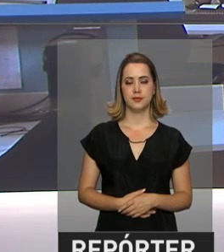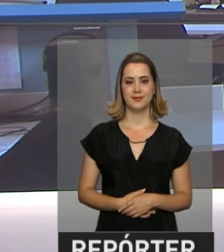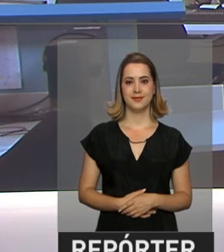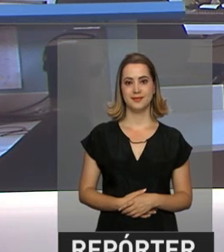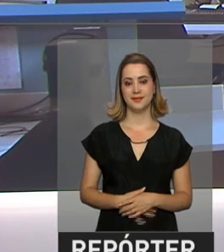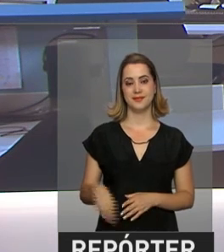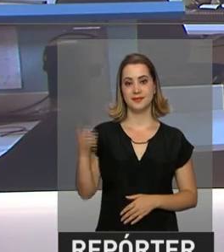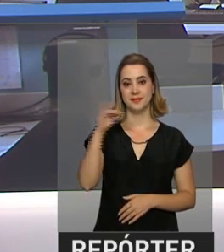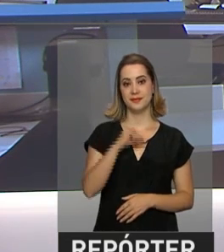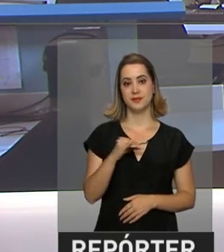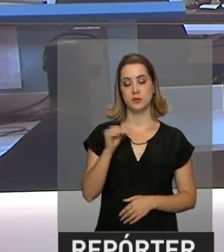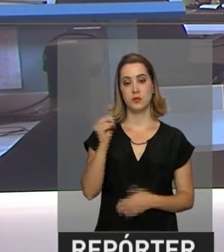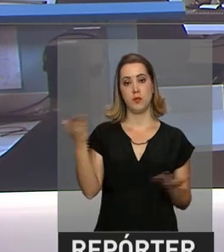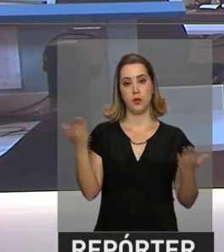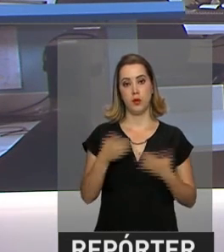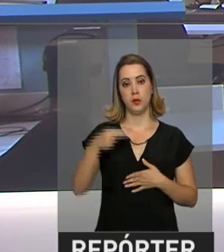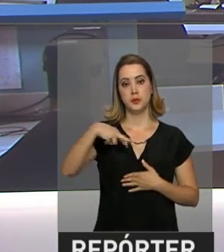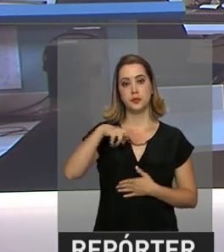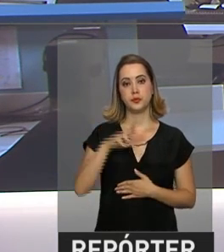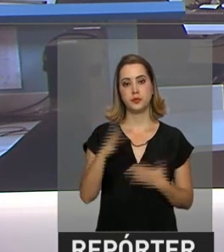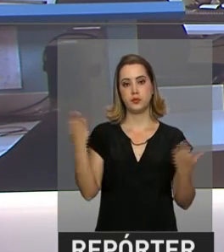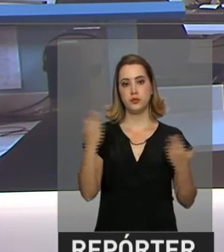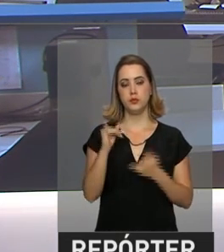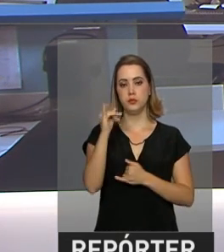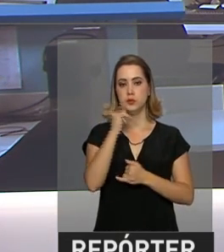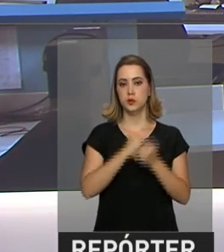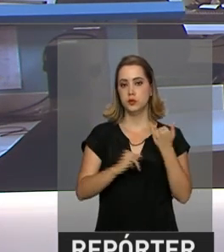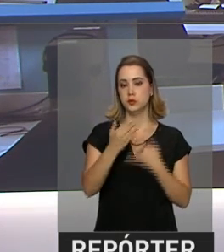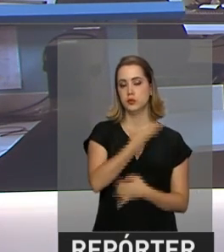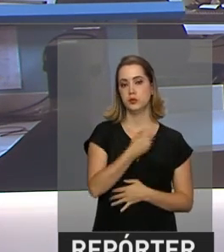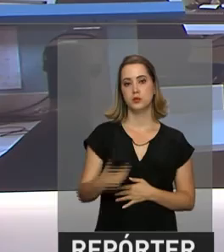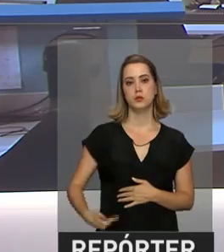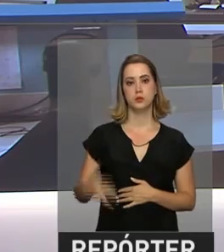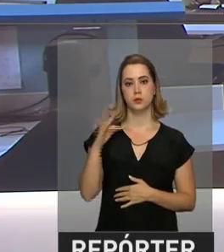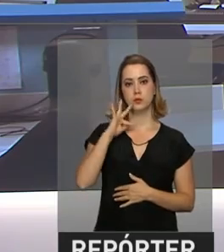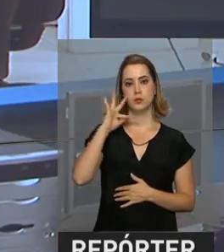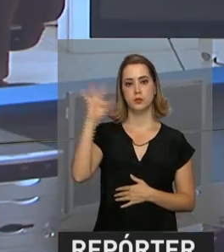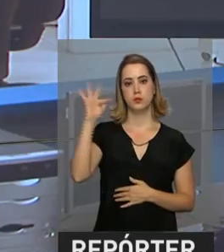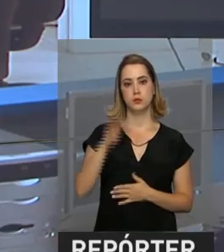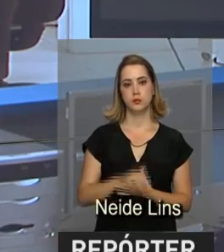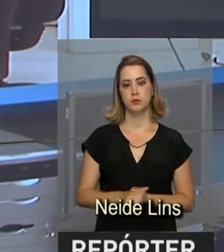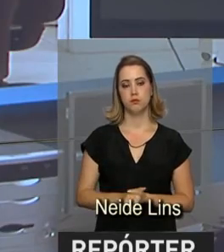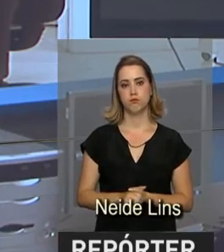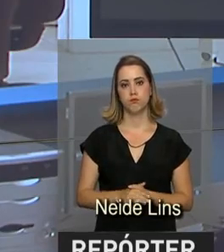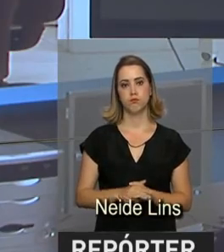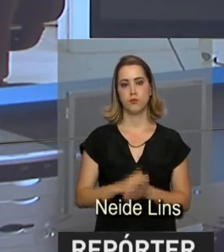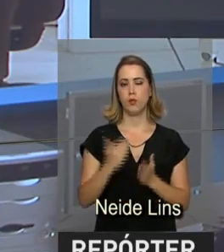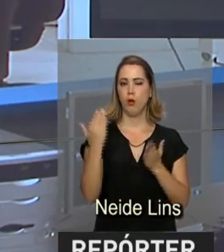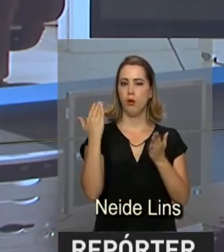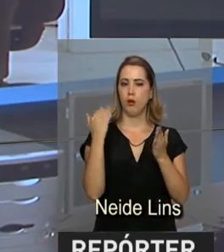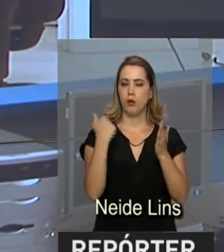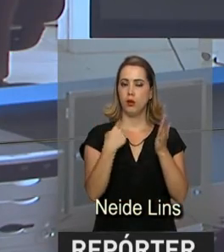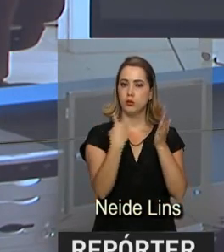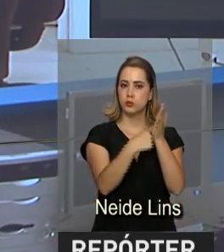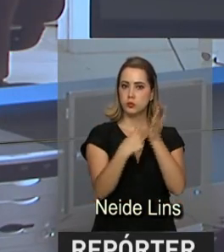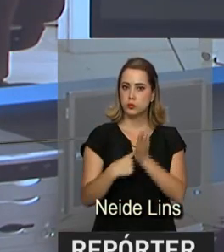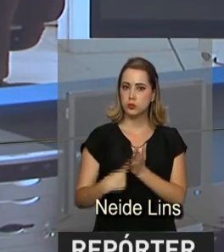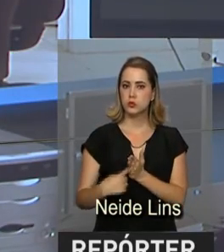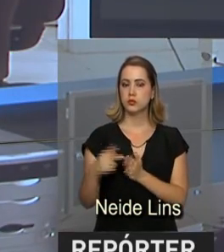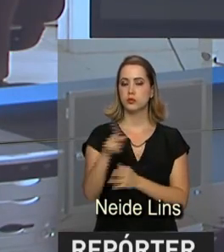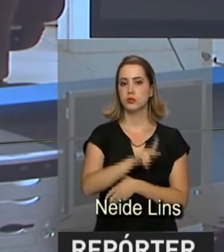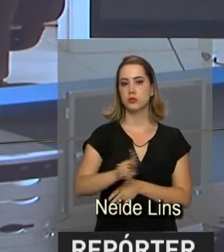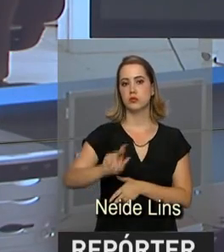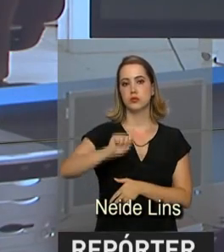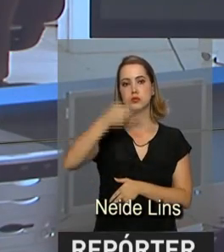olá o repórter nbr está de volta com as notícias do governo federal a agenda do presidente michel temer